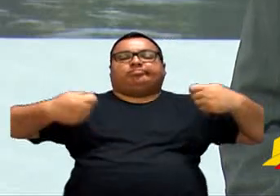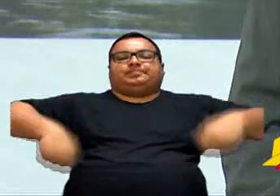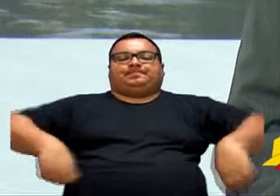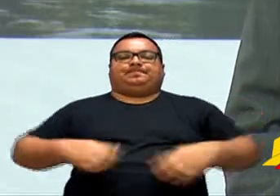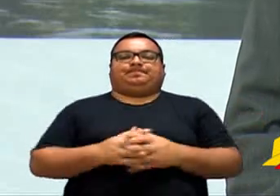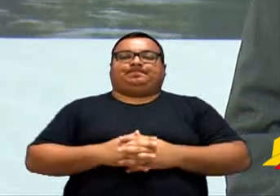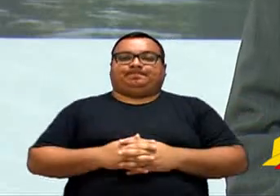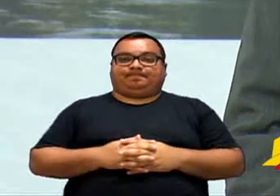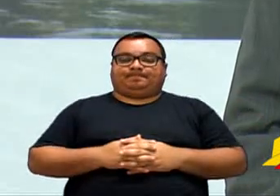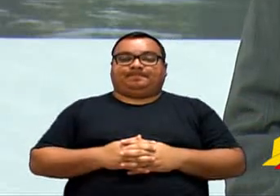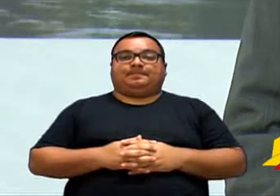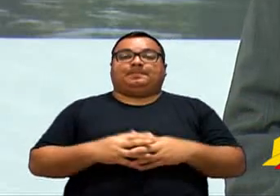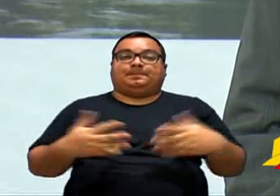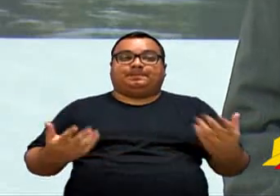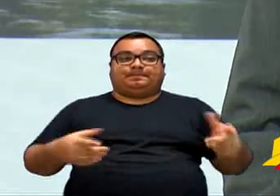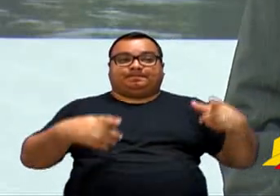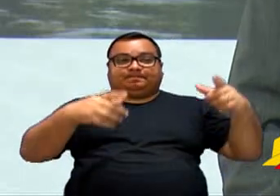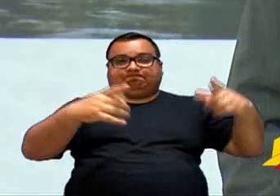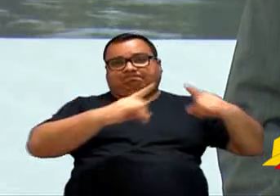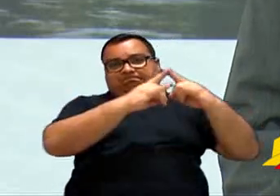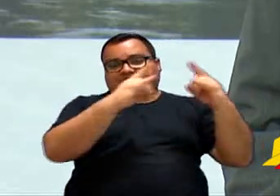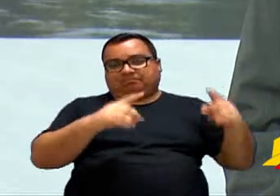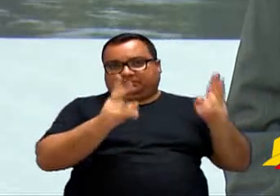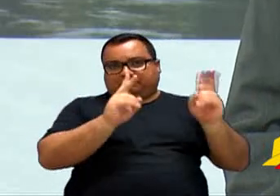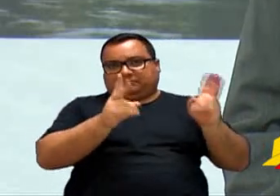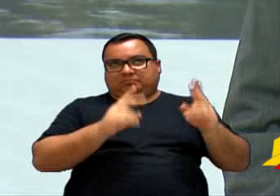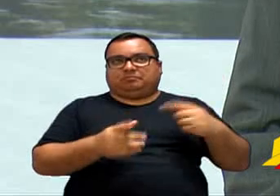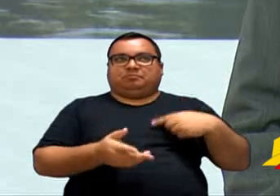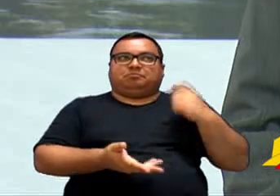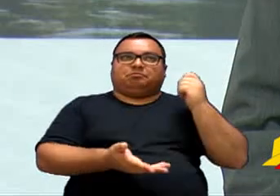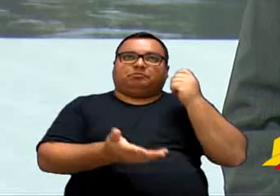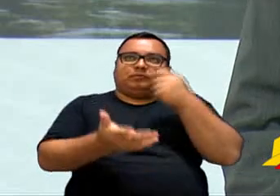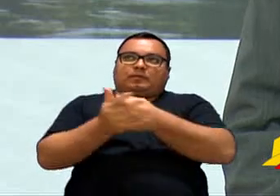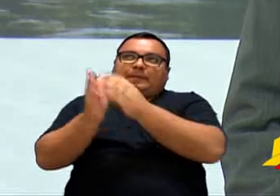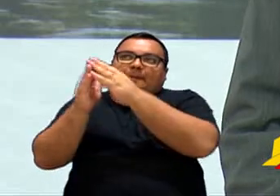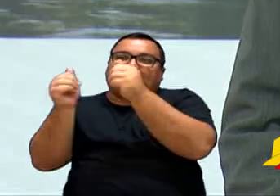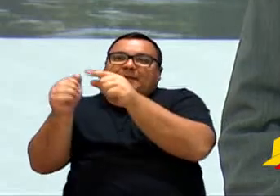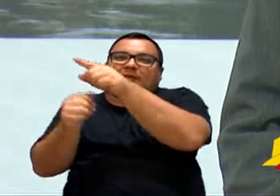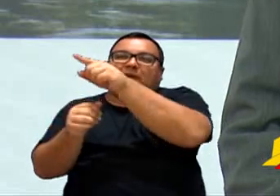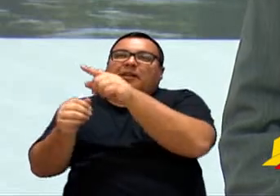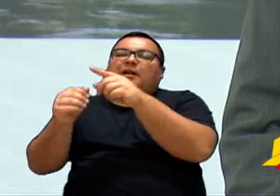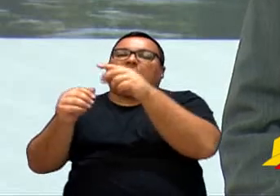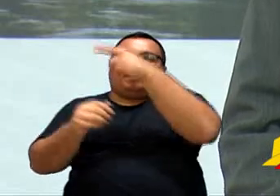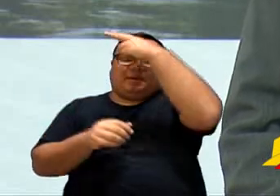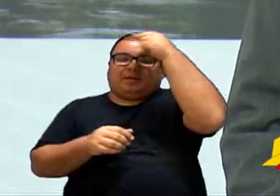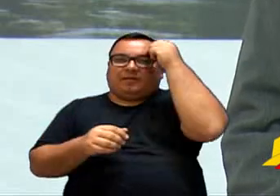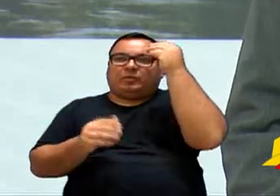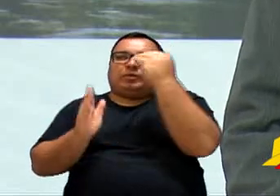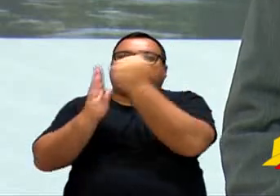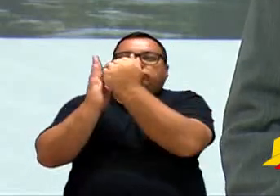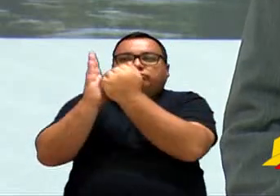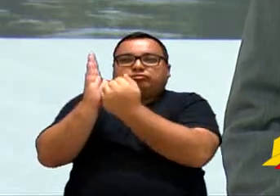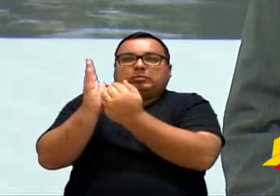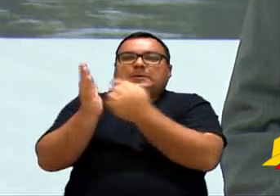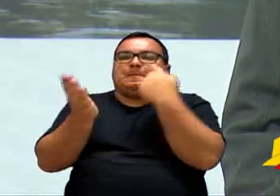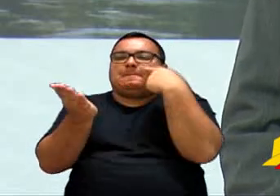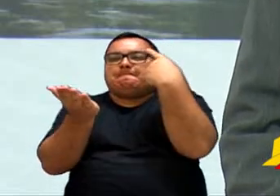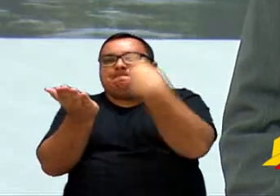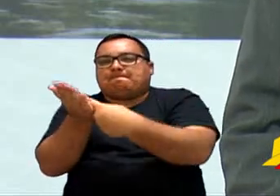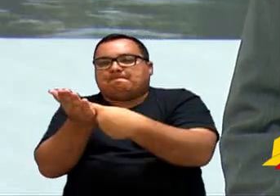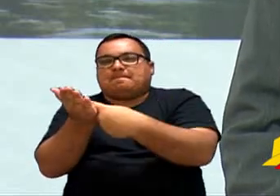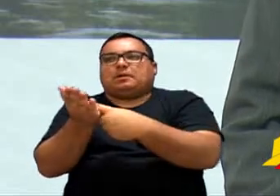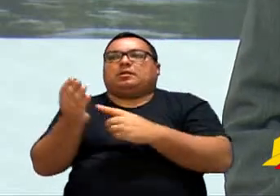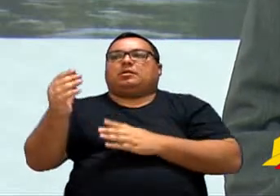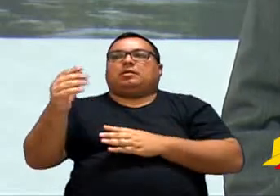para atendimento da Feira da Barganha, cobrar a prefeitura, fazer um requerimento, assumir um compromisso com a prefeitura, conversar